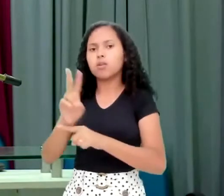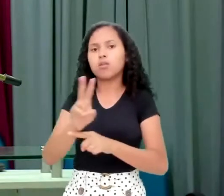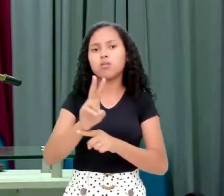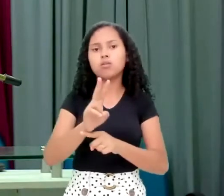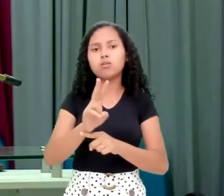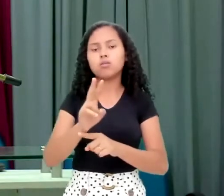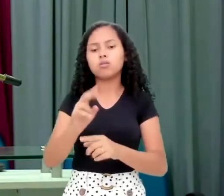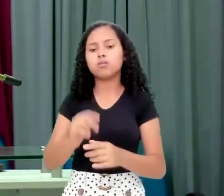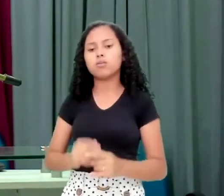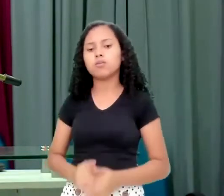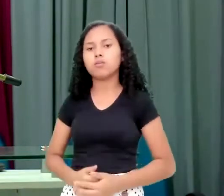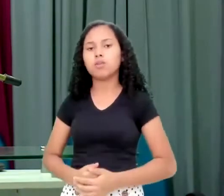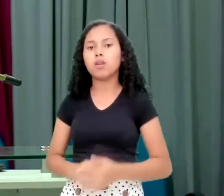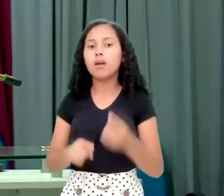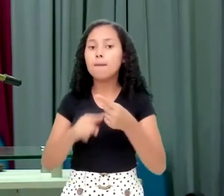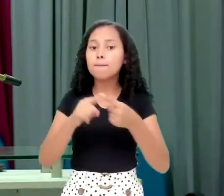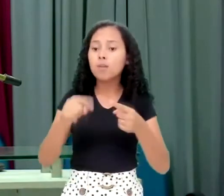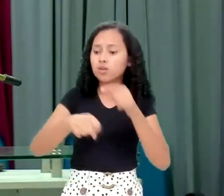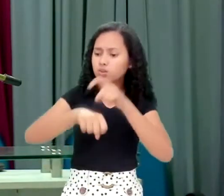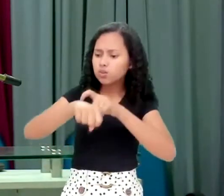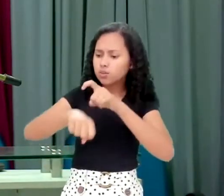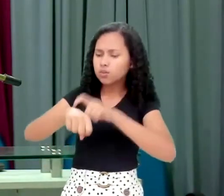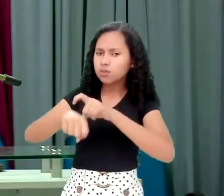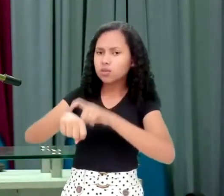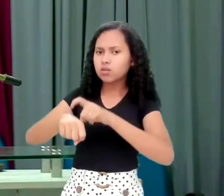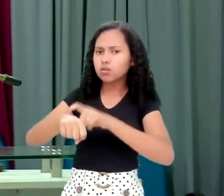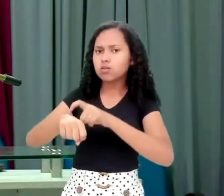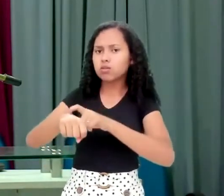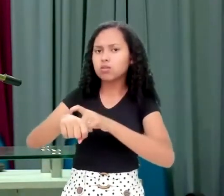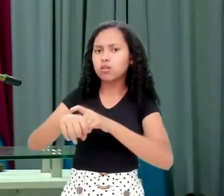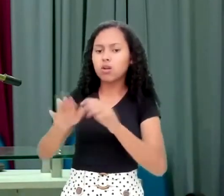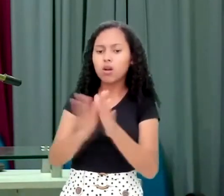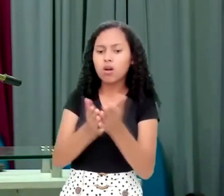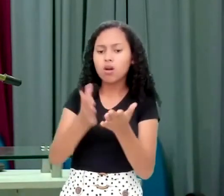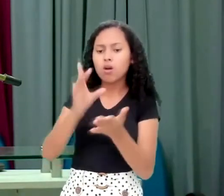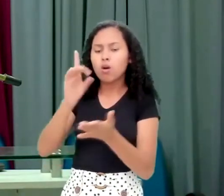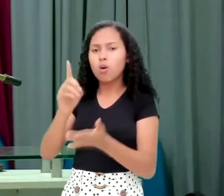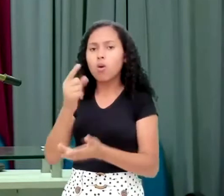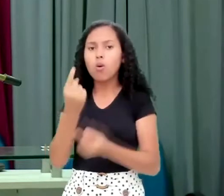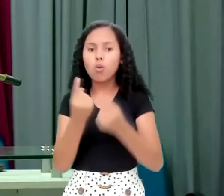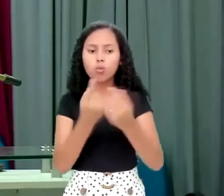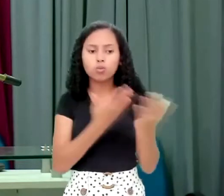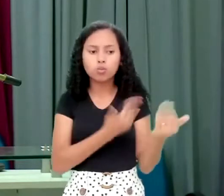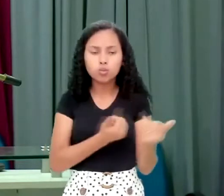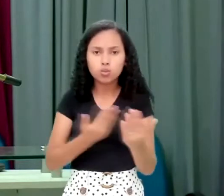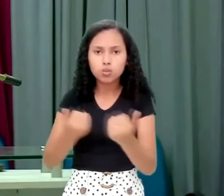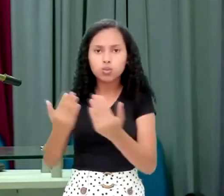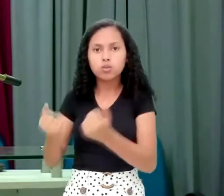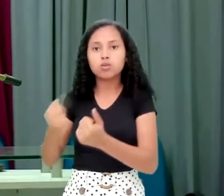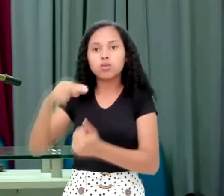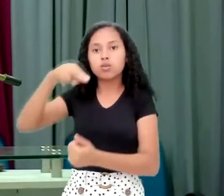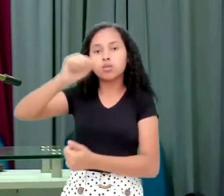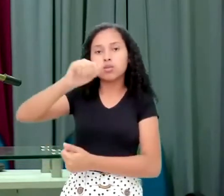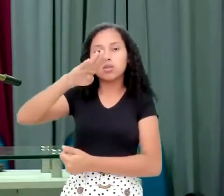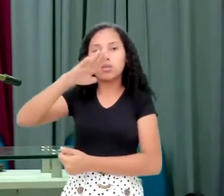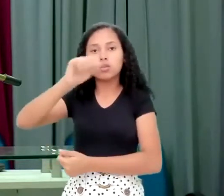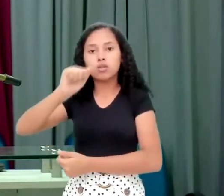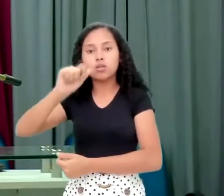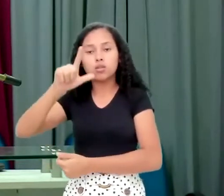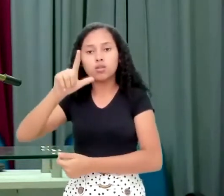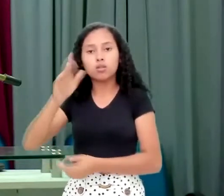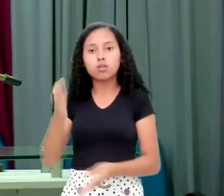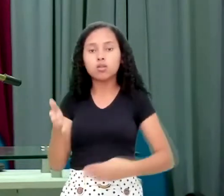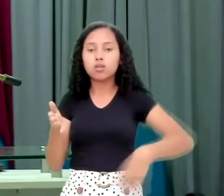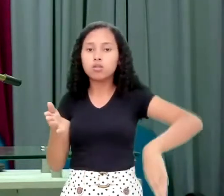acampamento. Mas neste período, a Bíblia diz que um dos jovens pastores das ovelhas de Nabal chega-se